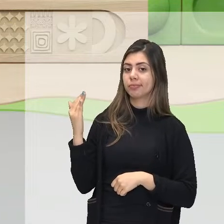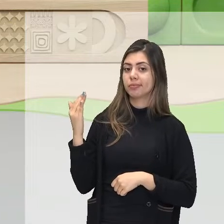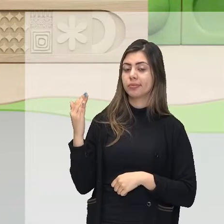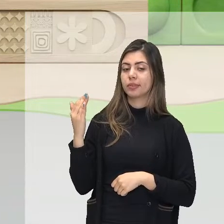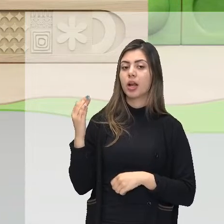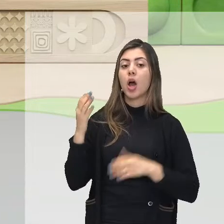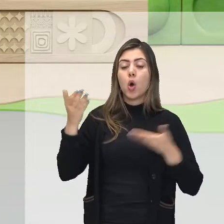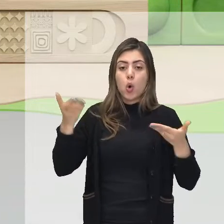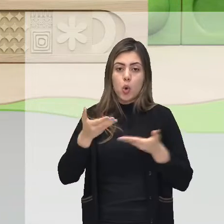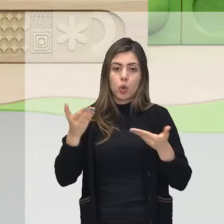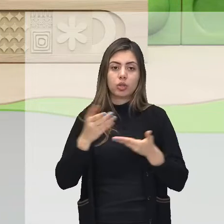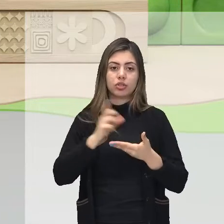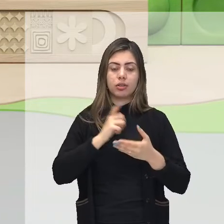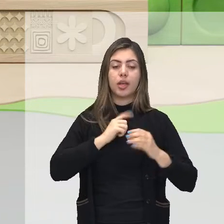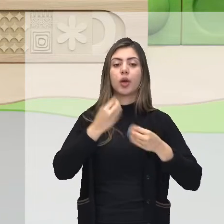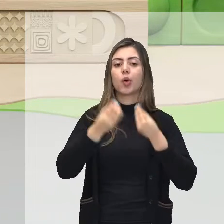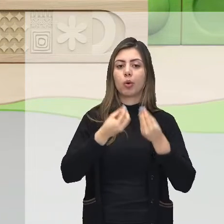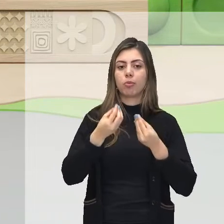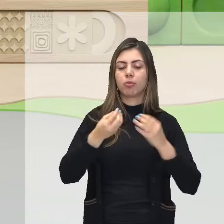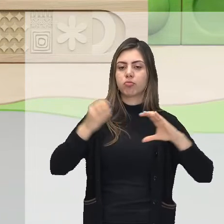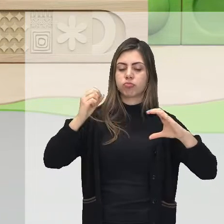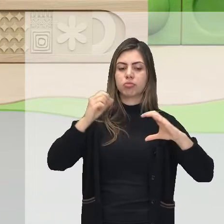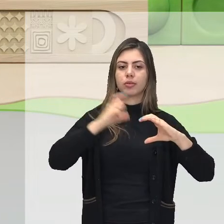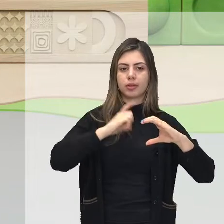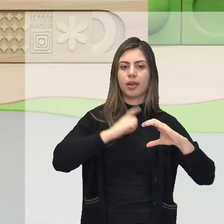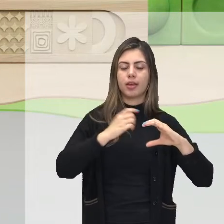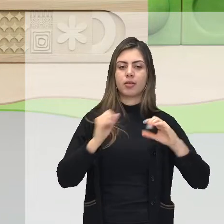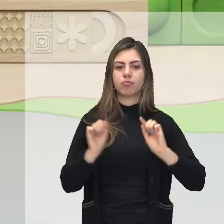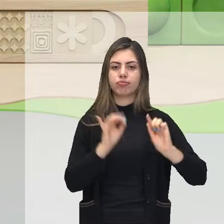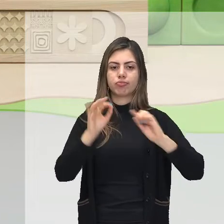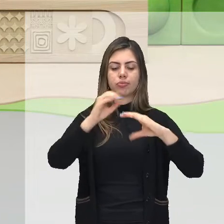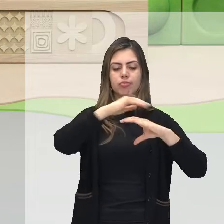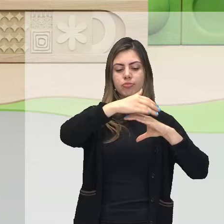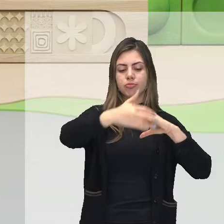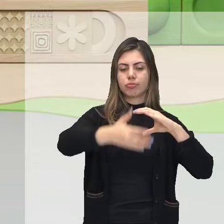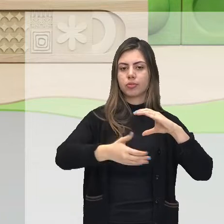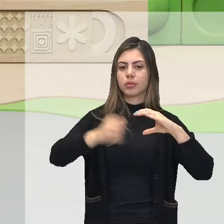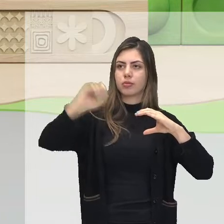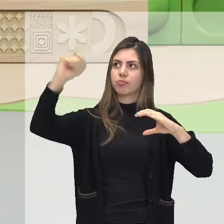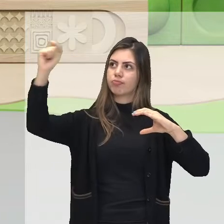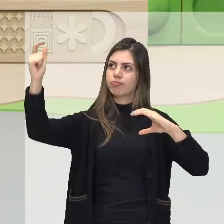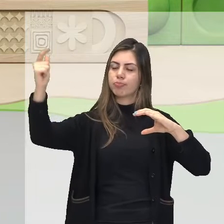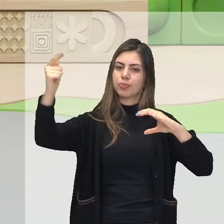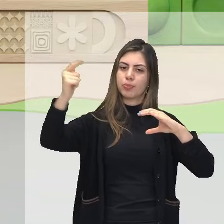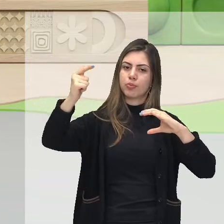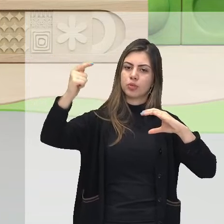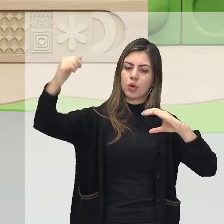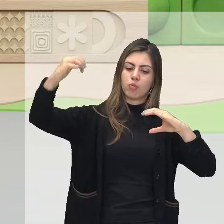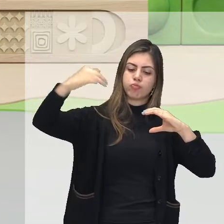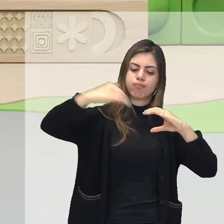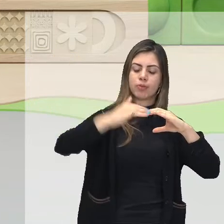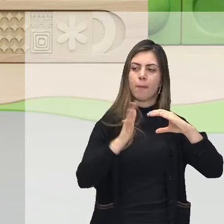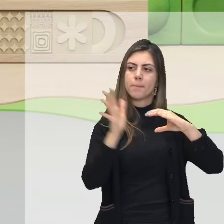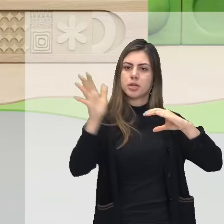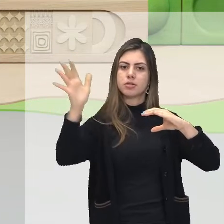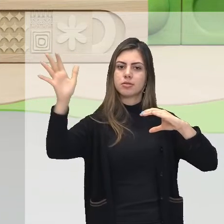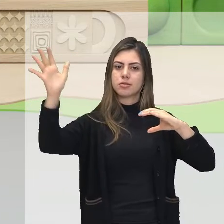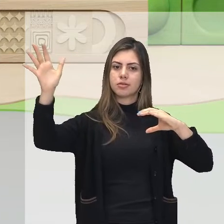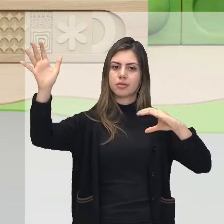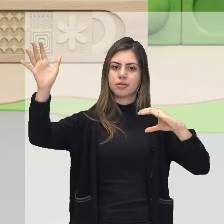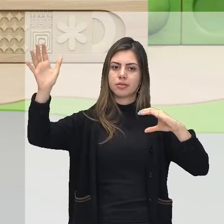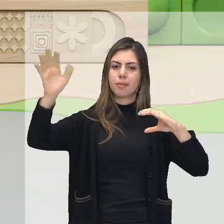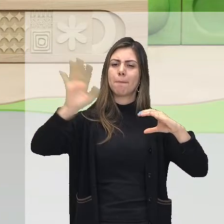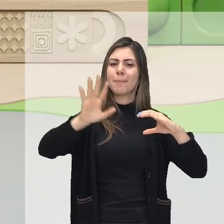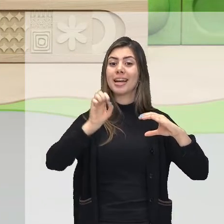radiação solar, certo? E essa radiação solar, ela vai toda embora. Ela é toda dissipada. E aí o